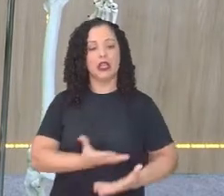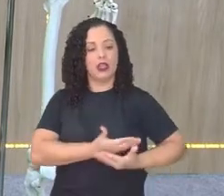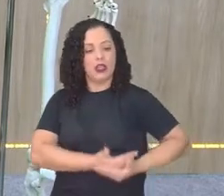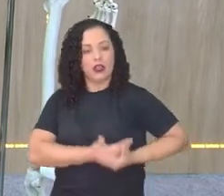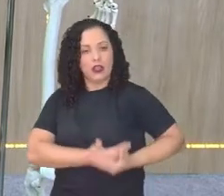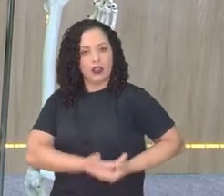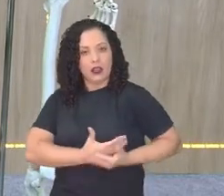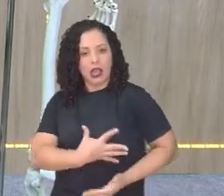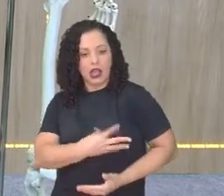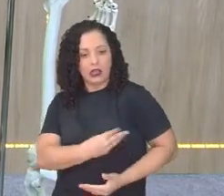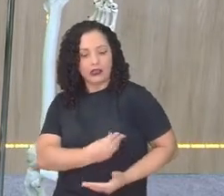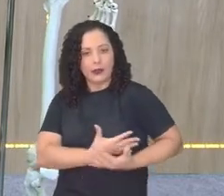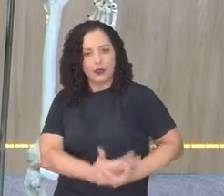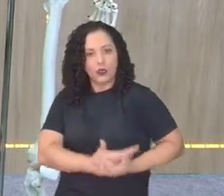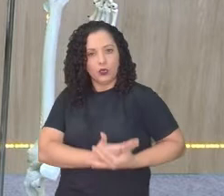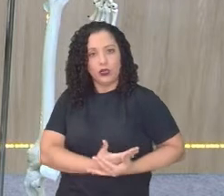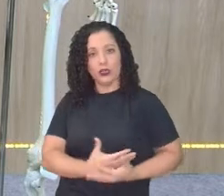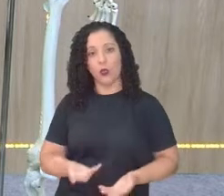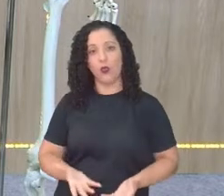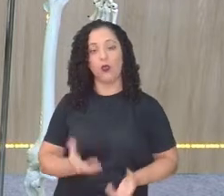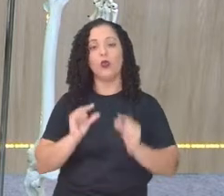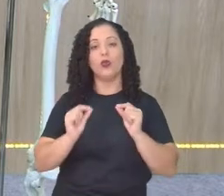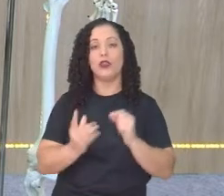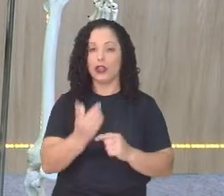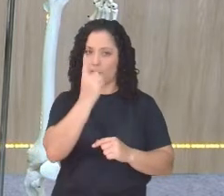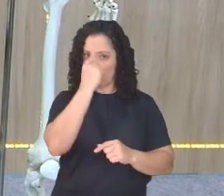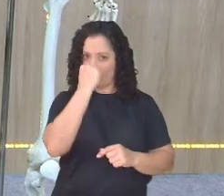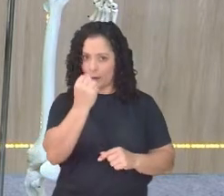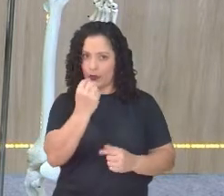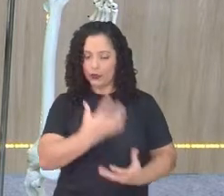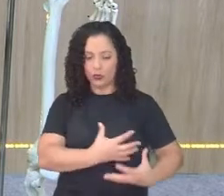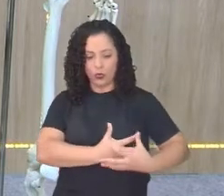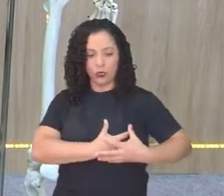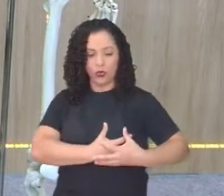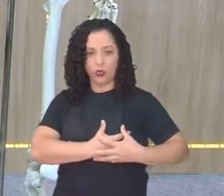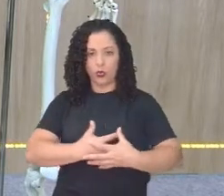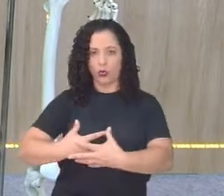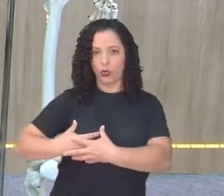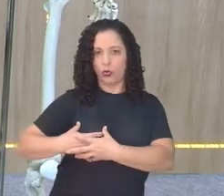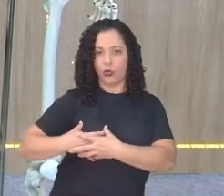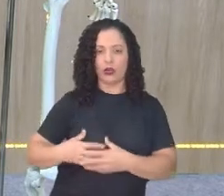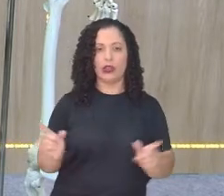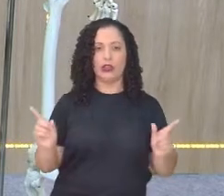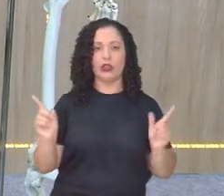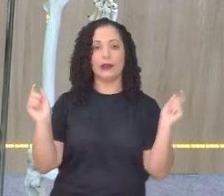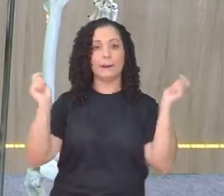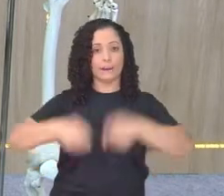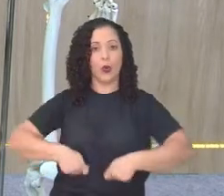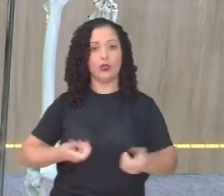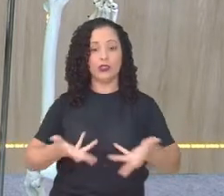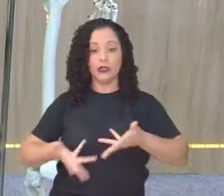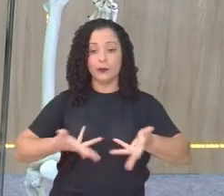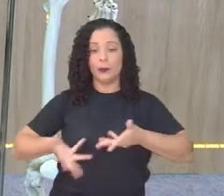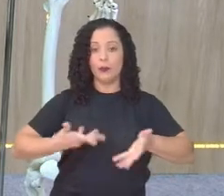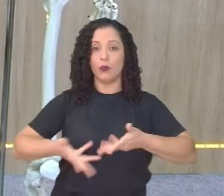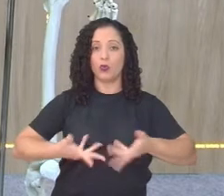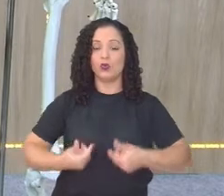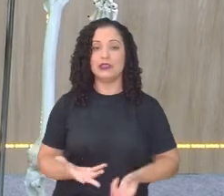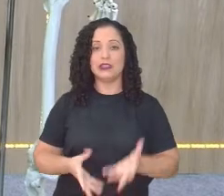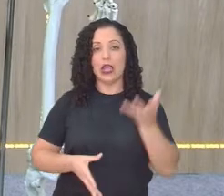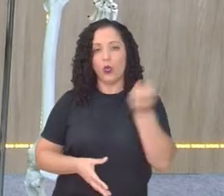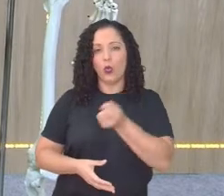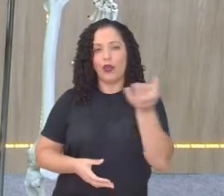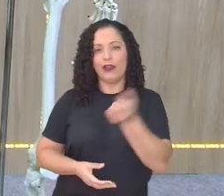as glândulas mamárias que estão compostas aí dentro desse sistema endócrino é quem tem essa capacidade de produzir o leite, o